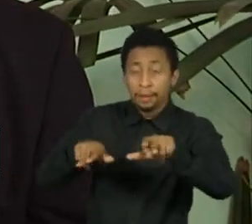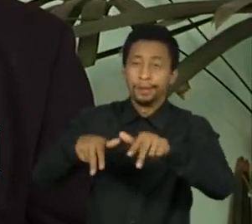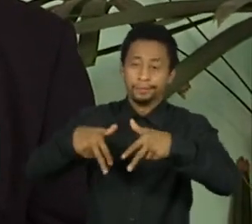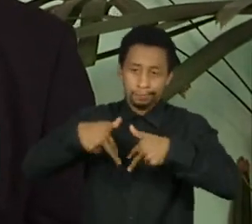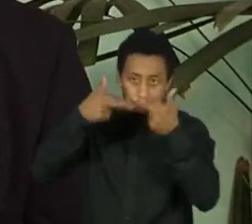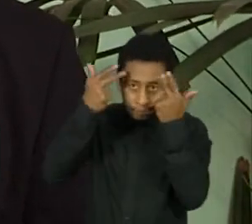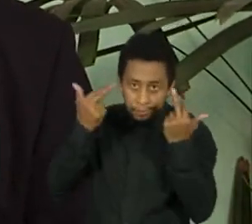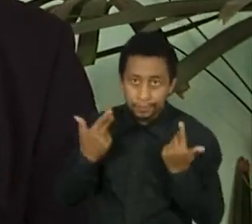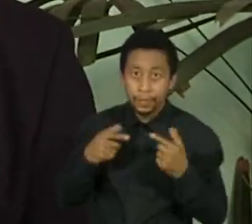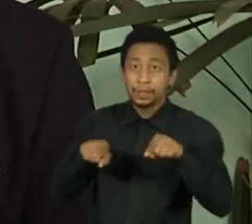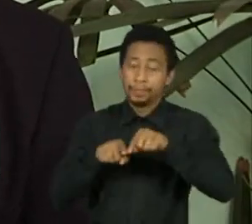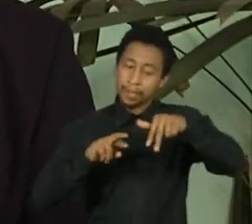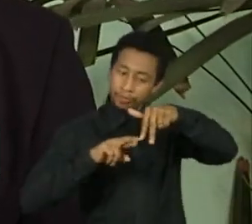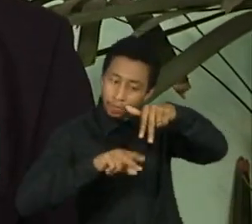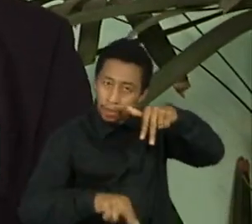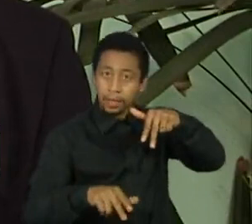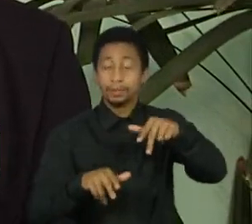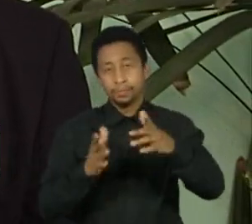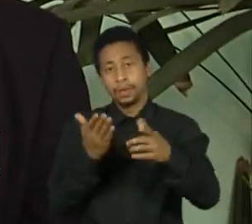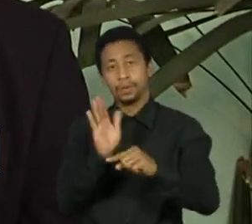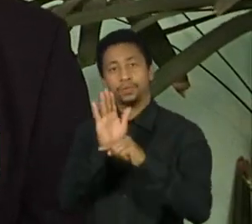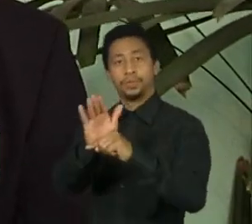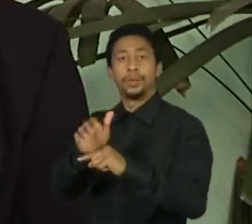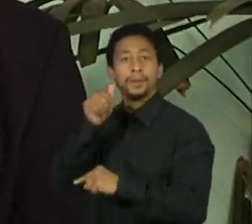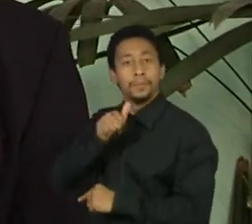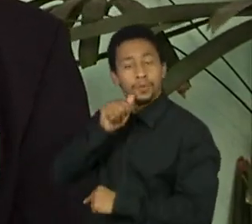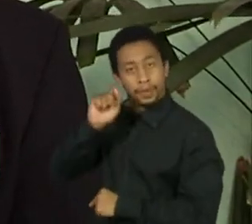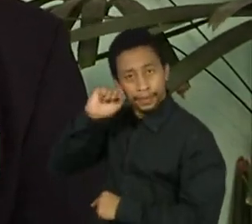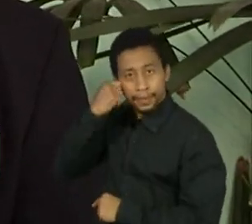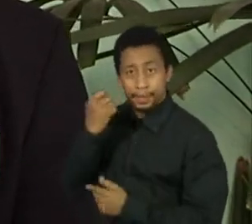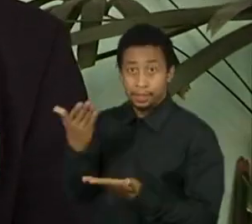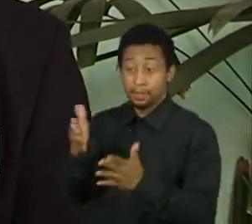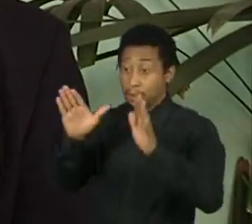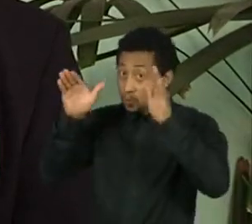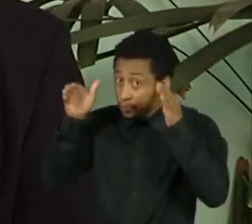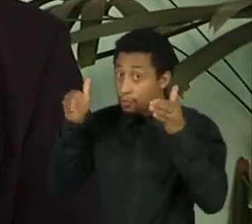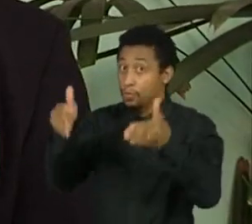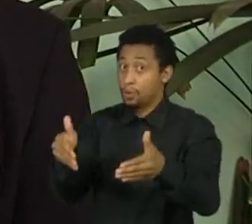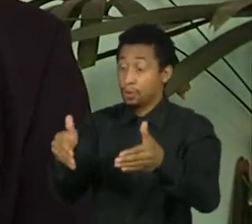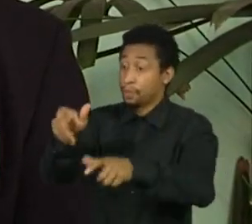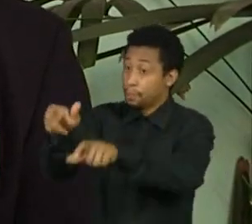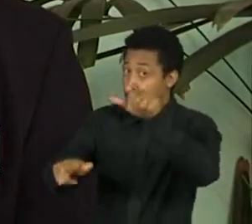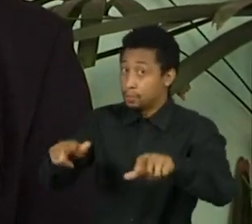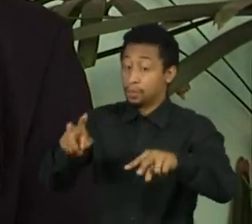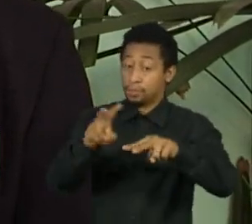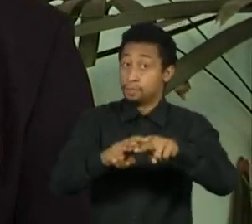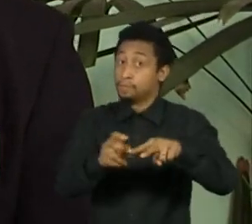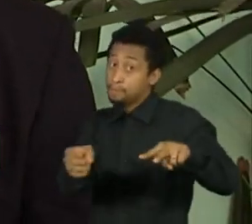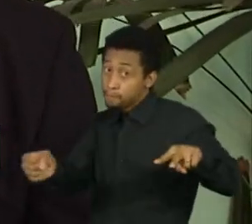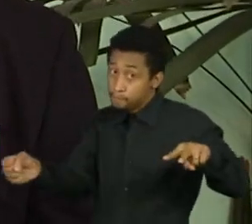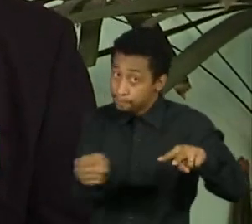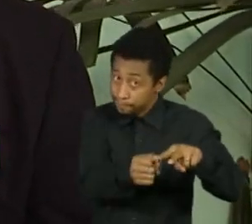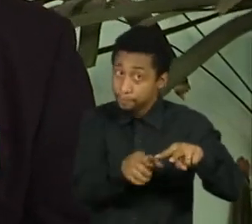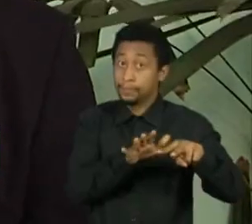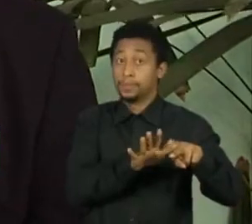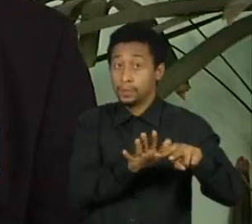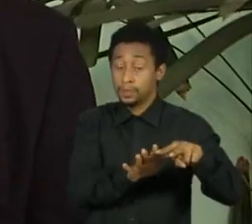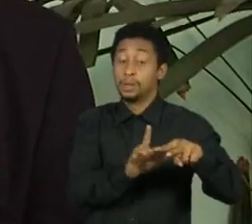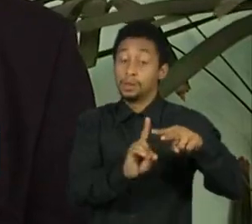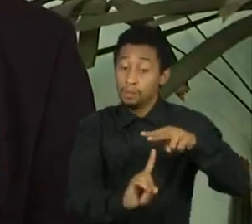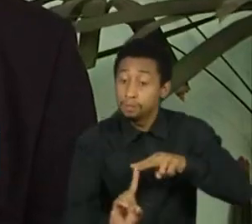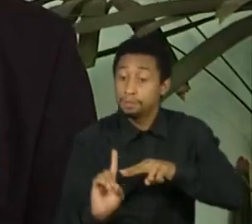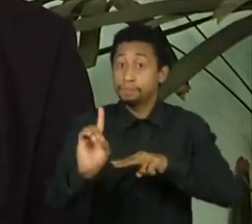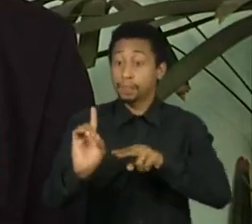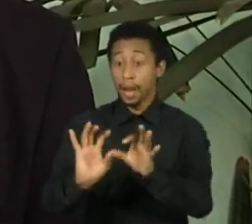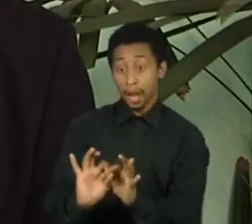né, também para pensar as mulheres negras, mas focado nesse caso em pessoas que cumpriram pena no sistema carcerário, que é um grupo de